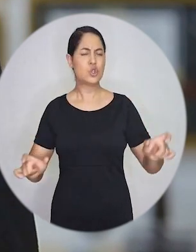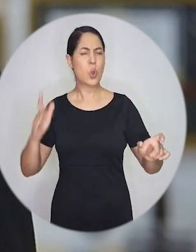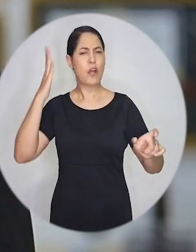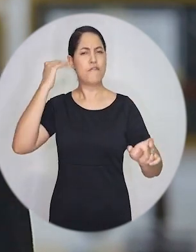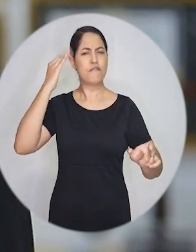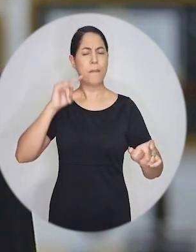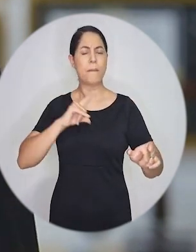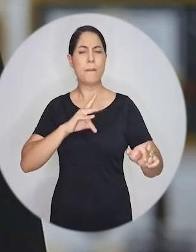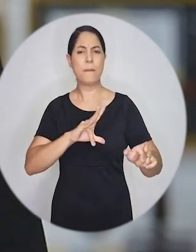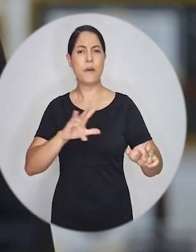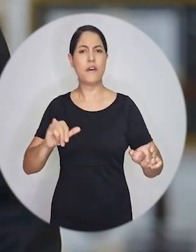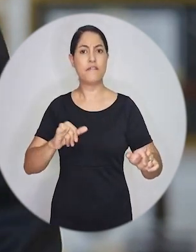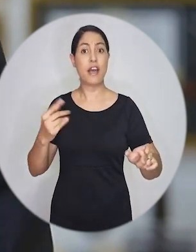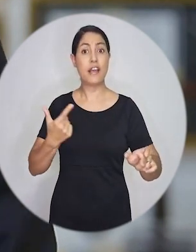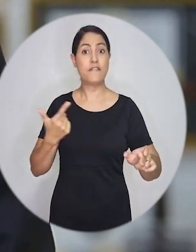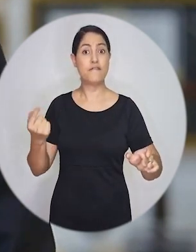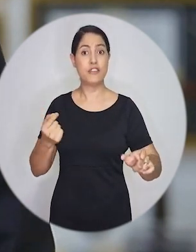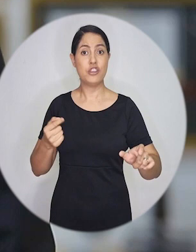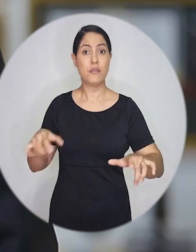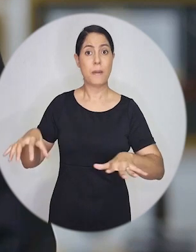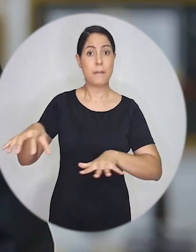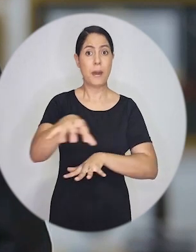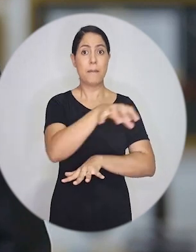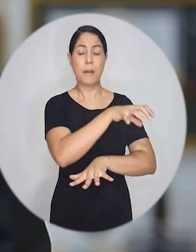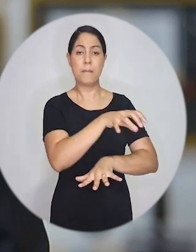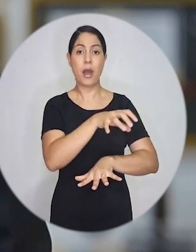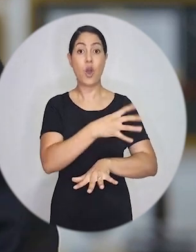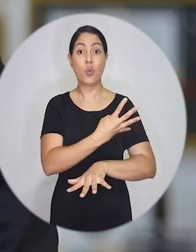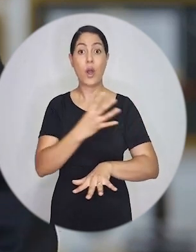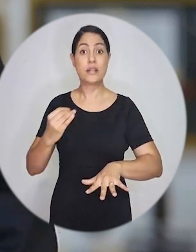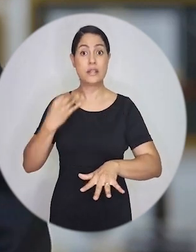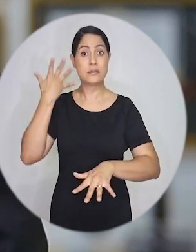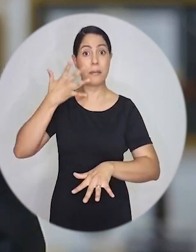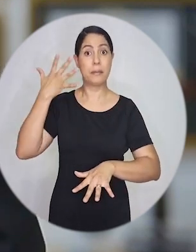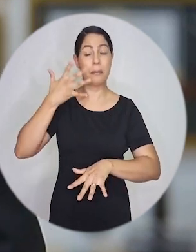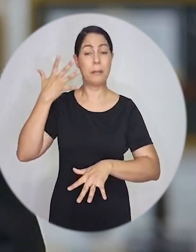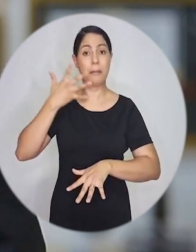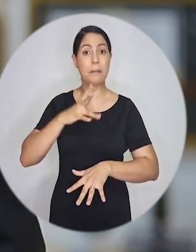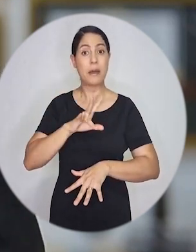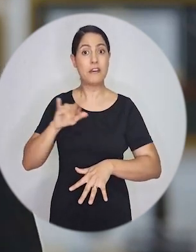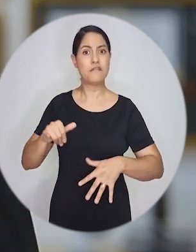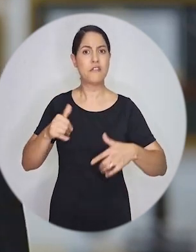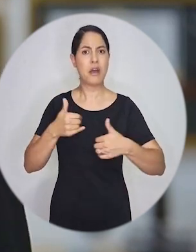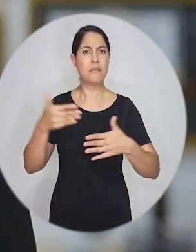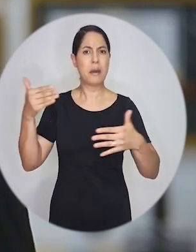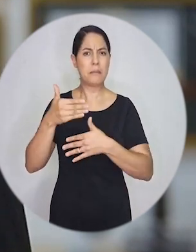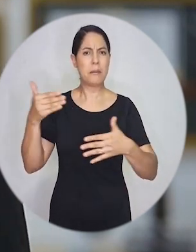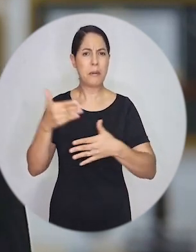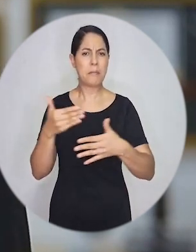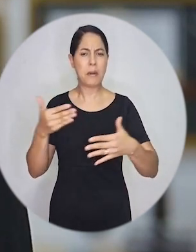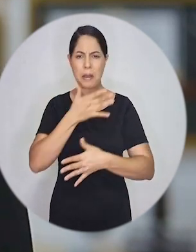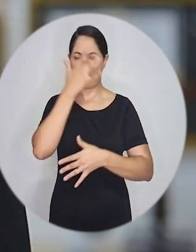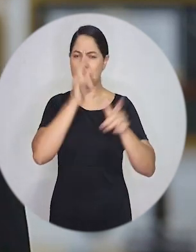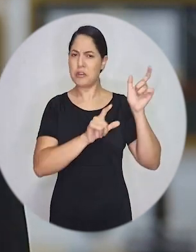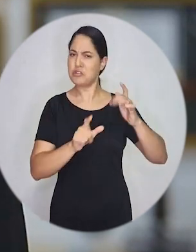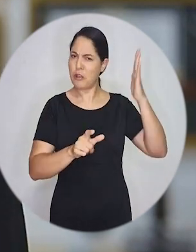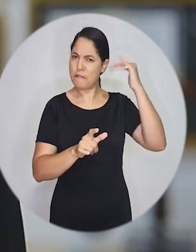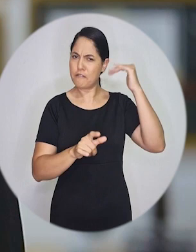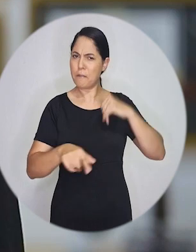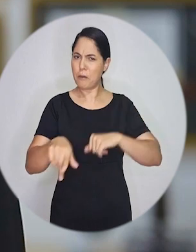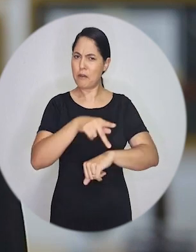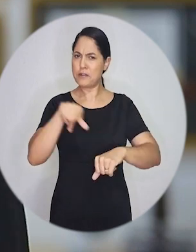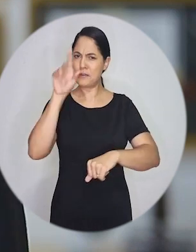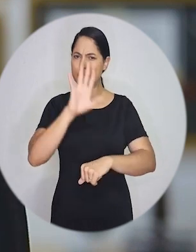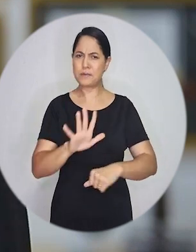reunirá mentes brilhantes com mais de 20 painéis simultâneos, 400 palestrantes renomados, espaço para debates abertos e a presença